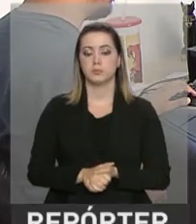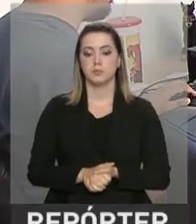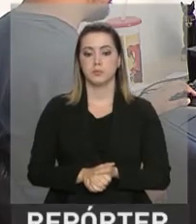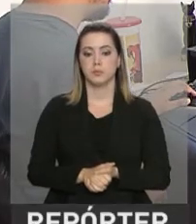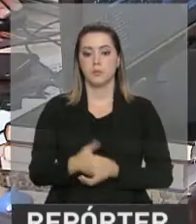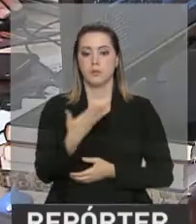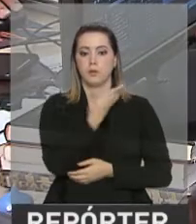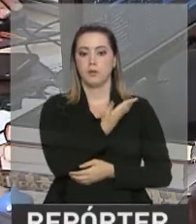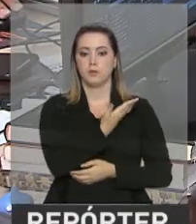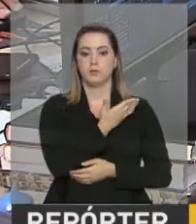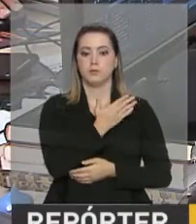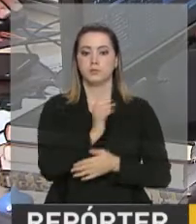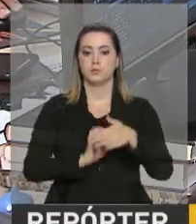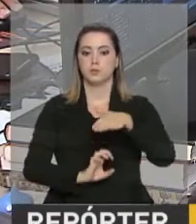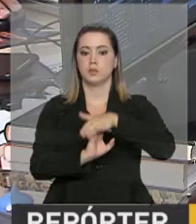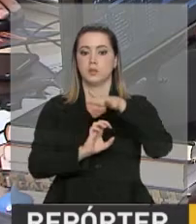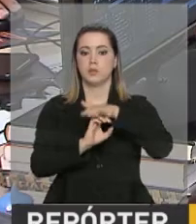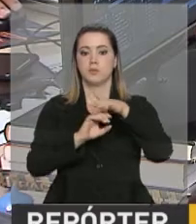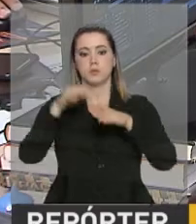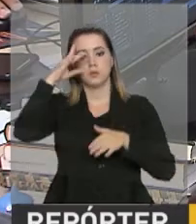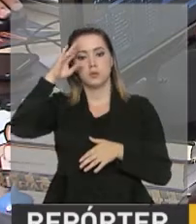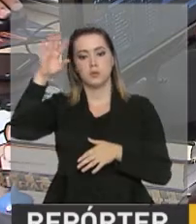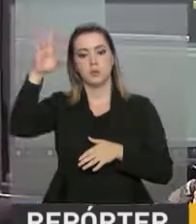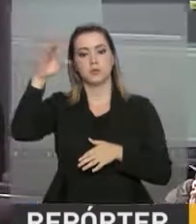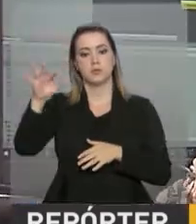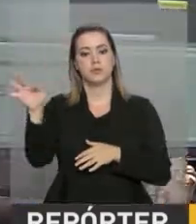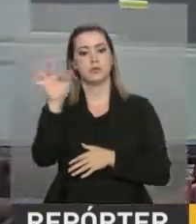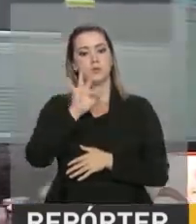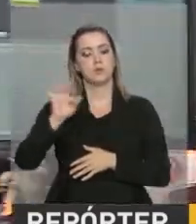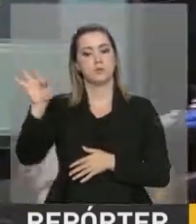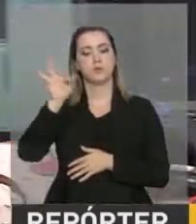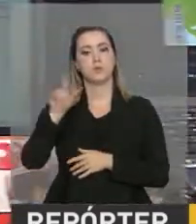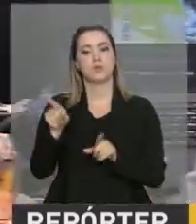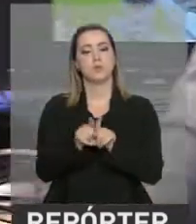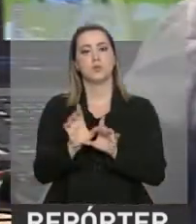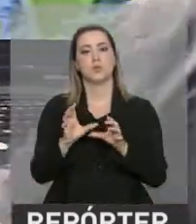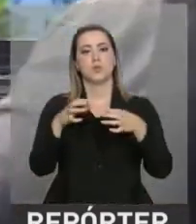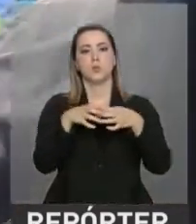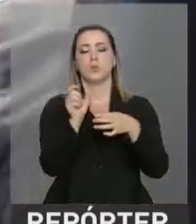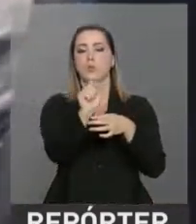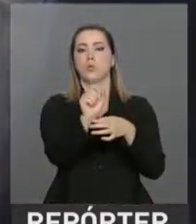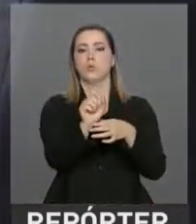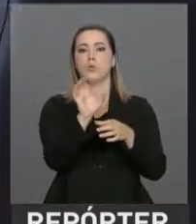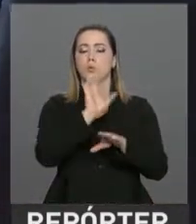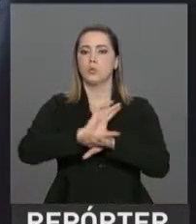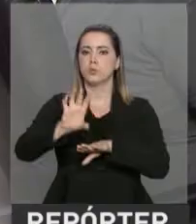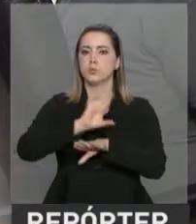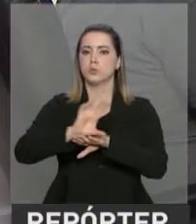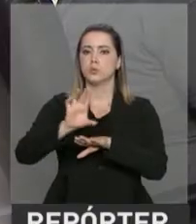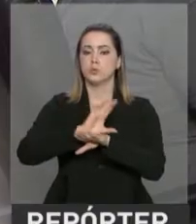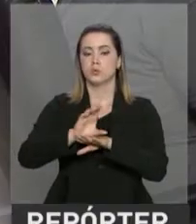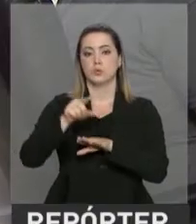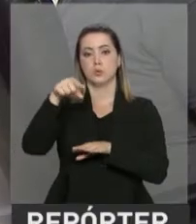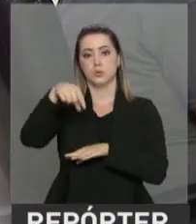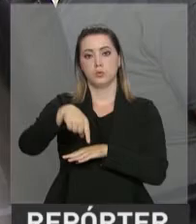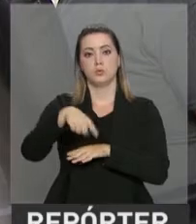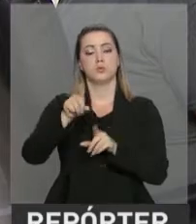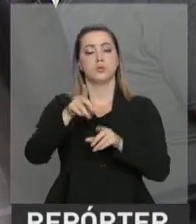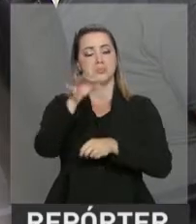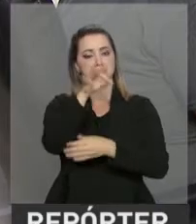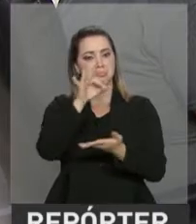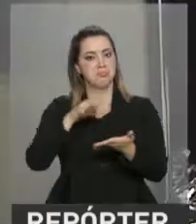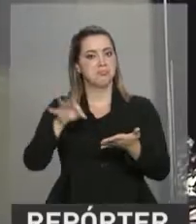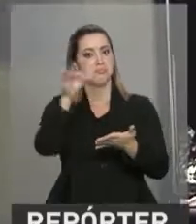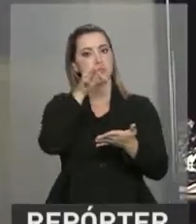empresa do google surgiu de um sonho de faculdade ele e seus sócios eram alunos do curso de designer gráfico da universidade de brasília e queria montar